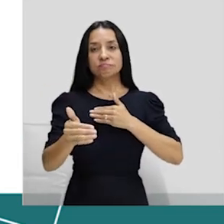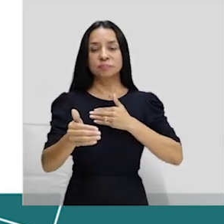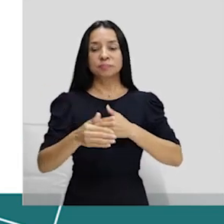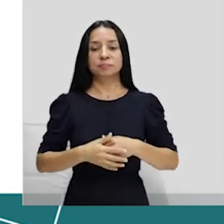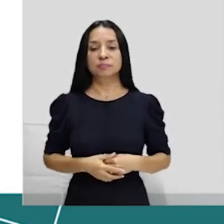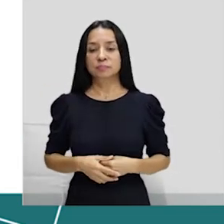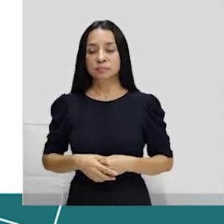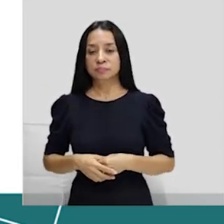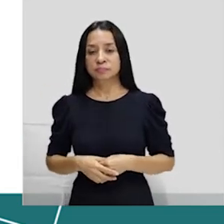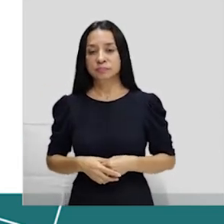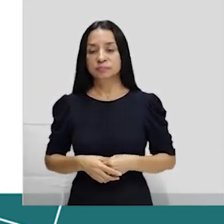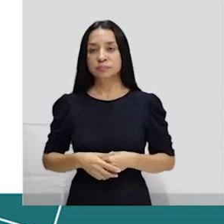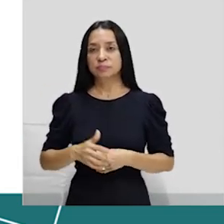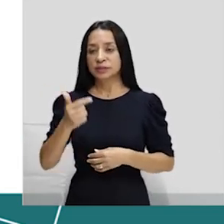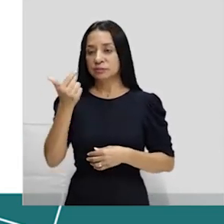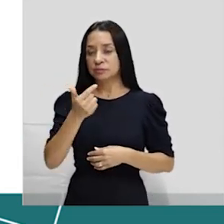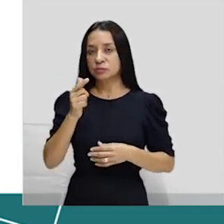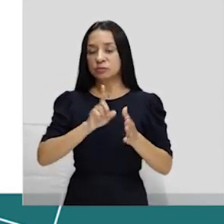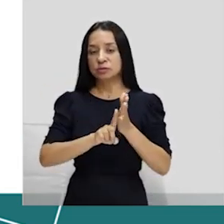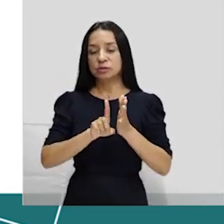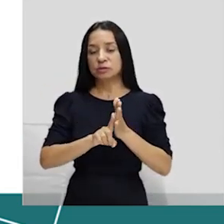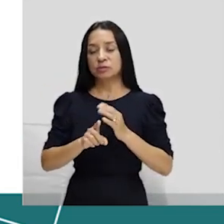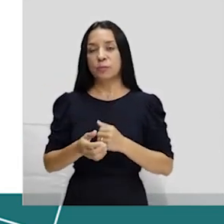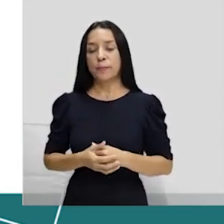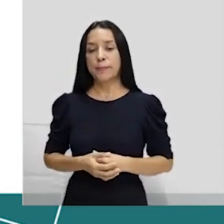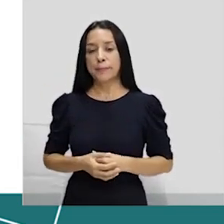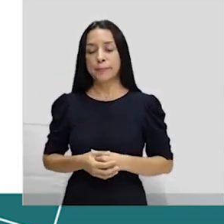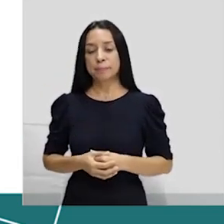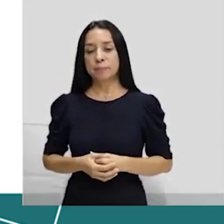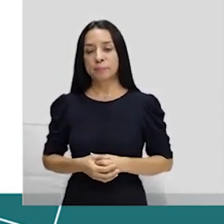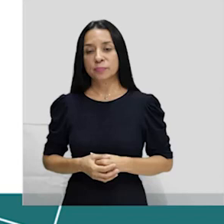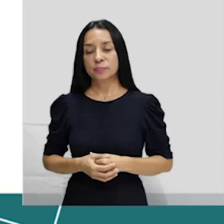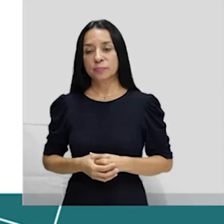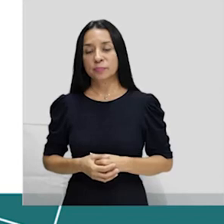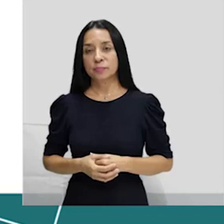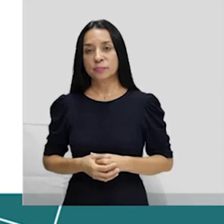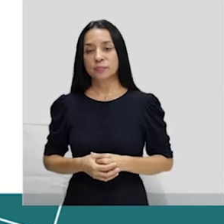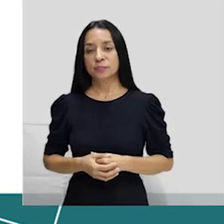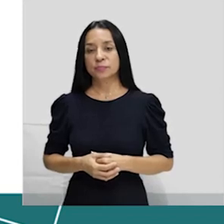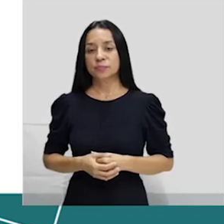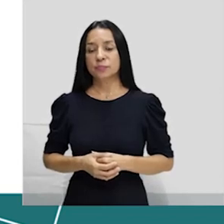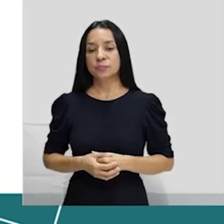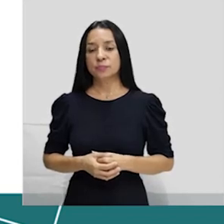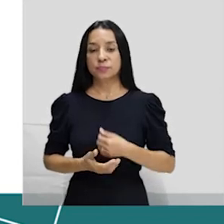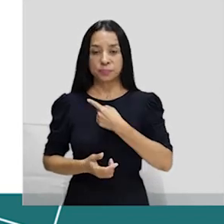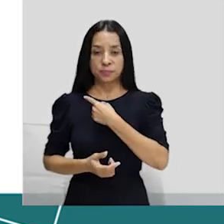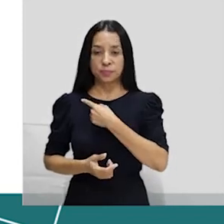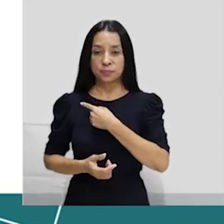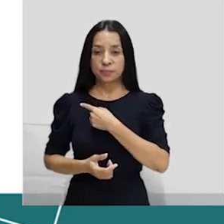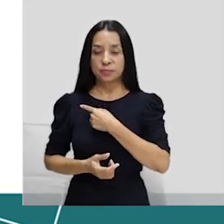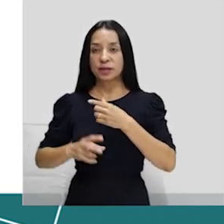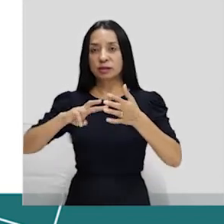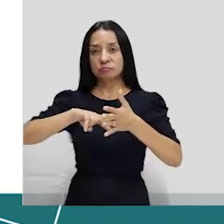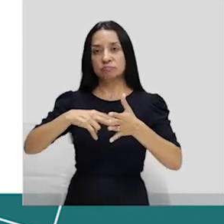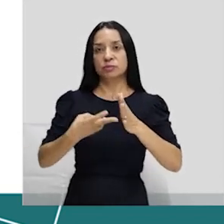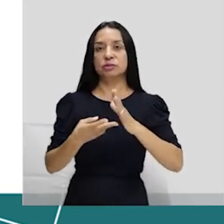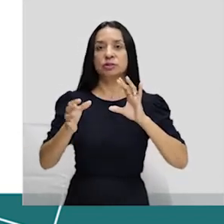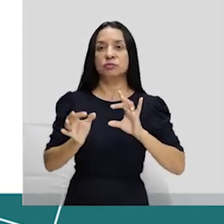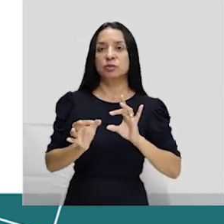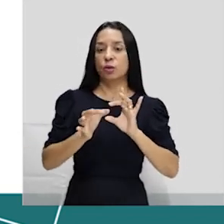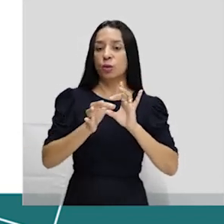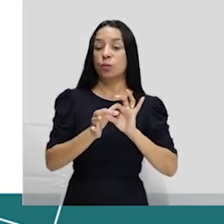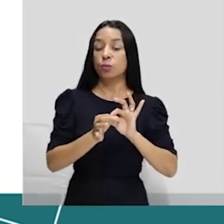Os curdos, eles têm uma nacionalidade, eles têm uma identidade, mas eles não possuem o quê? Um território para exercer o quê? A sua soberania